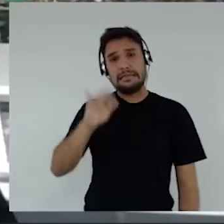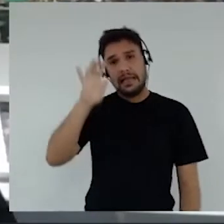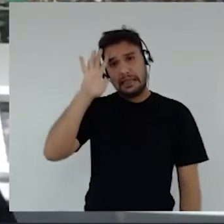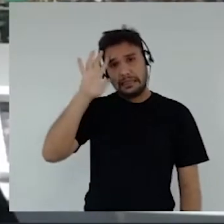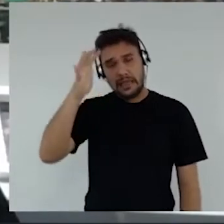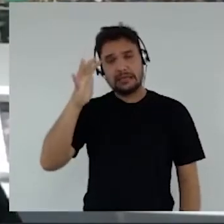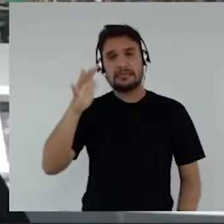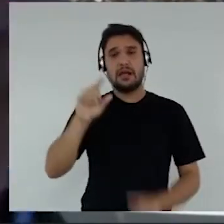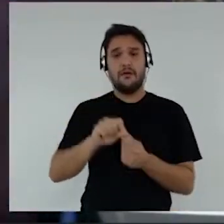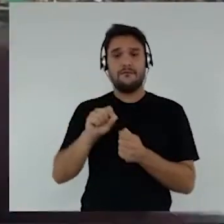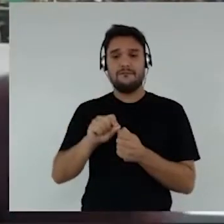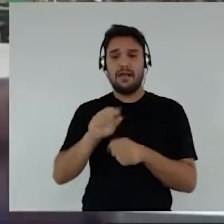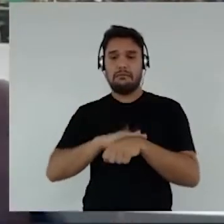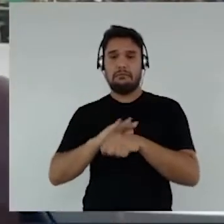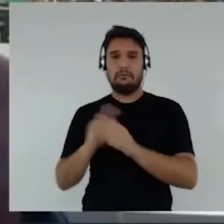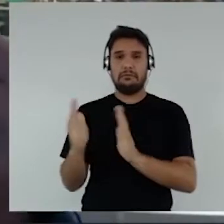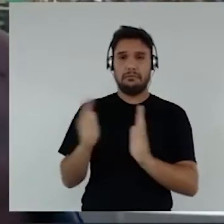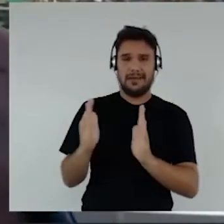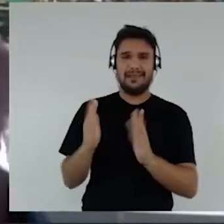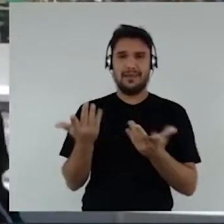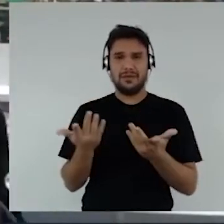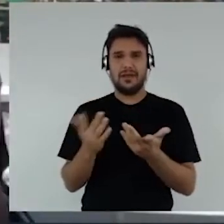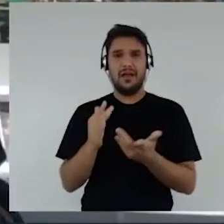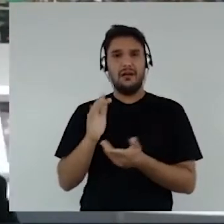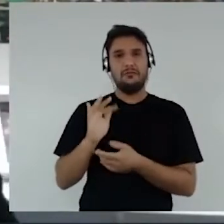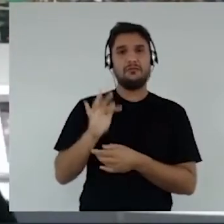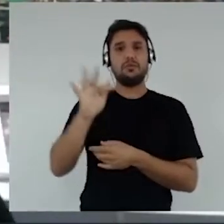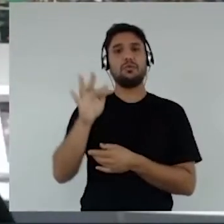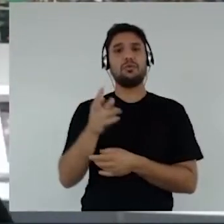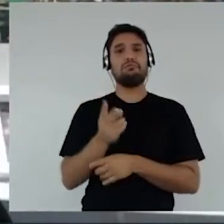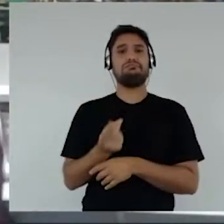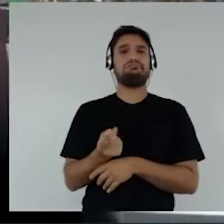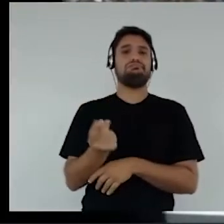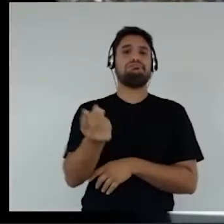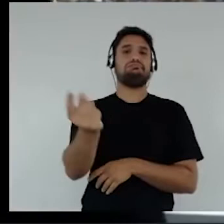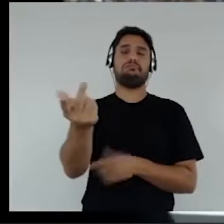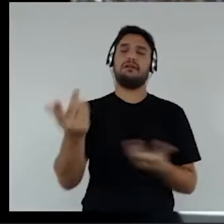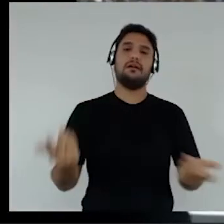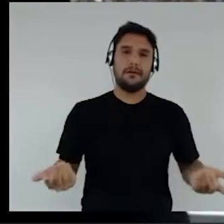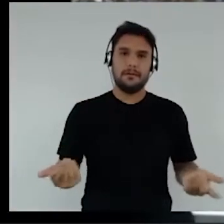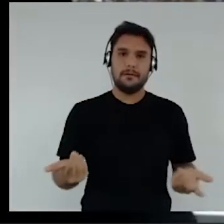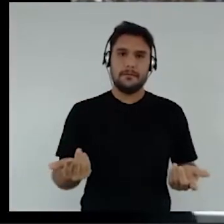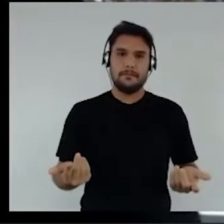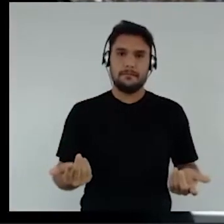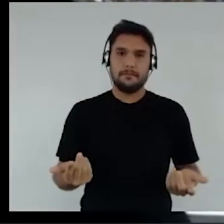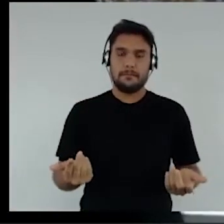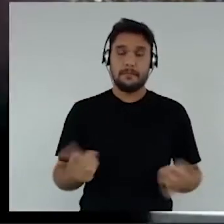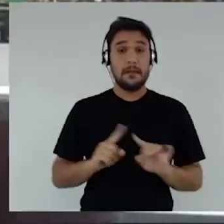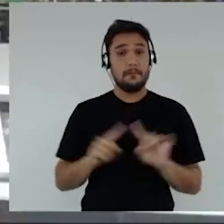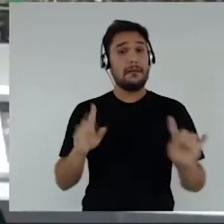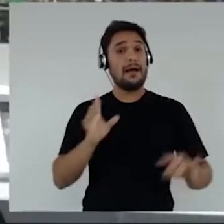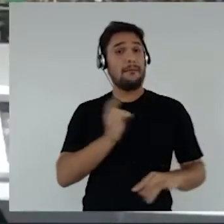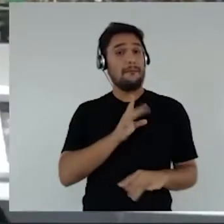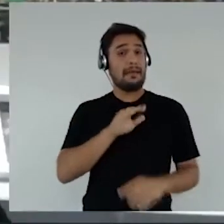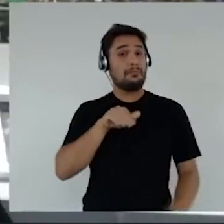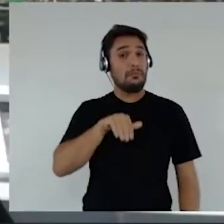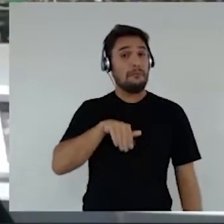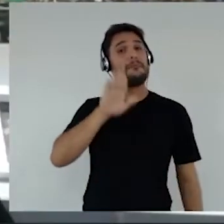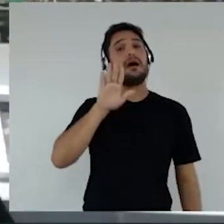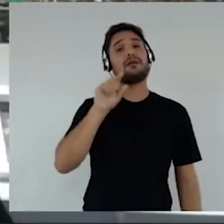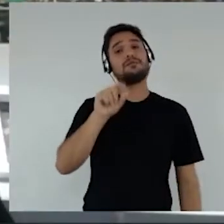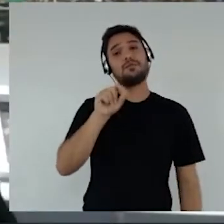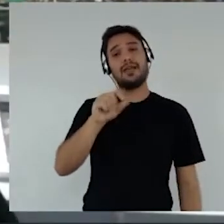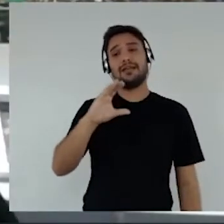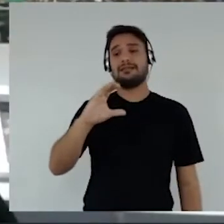são feitas em tempos excepcionais amanhã ou depois se perdurem por uma eternidade, tá? Mas o que eu tenho mais medo ainda é